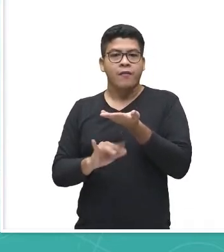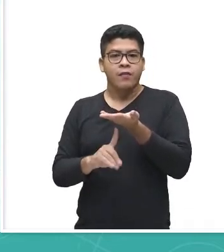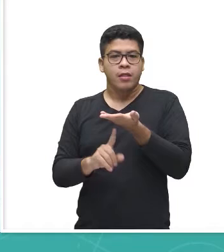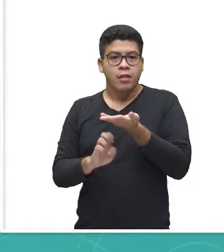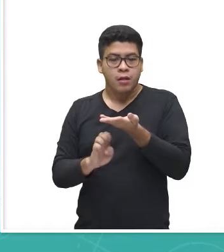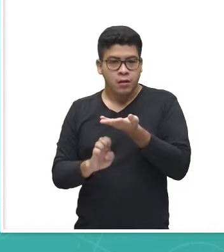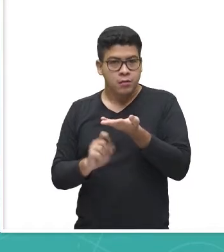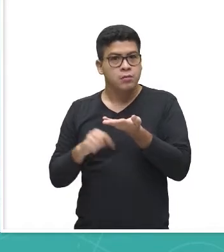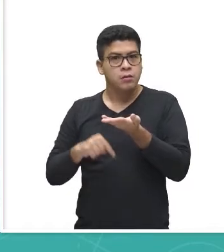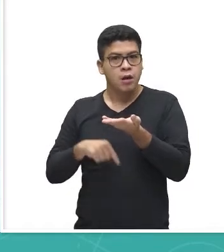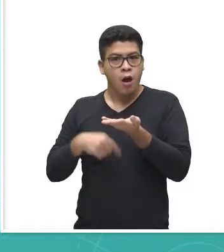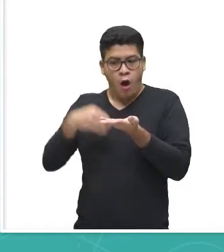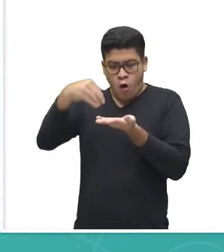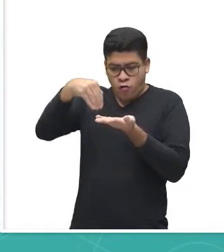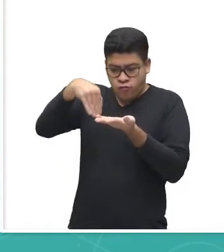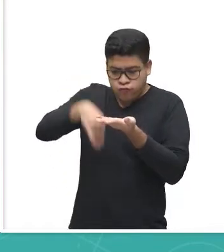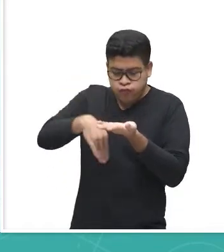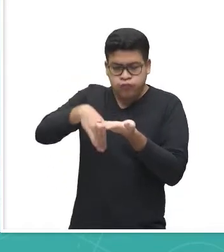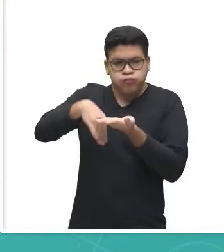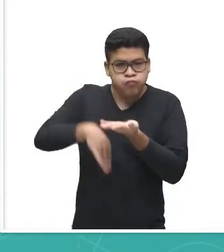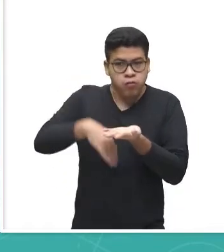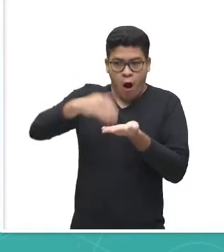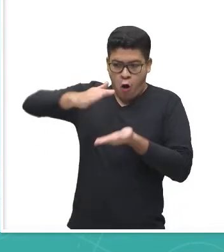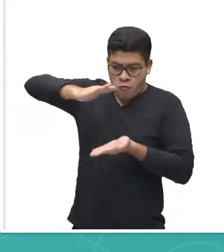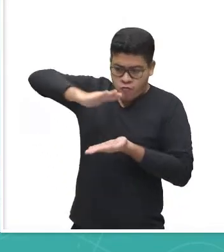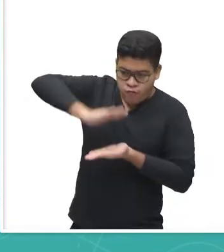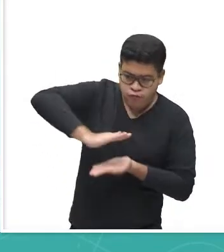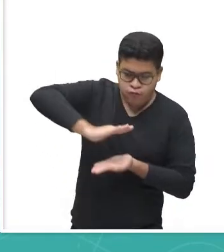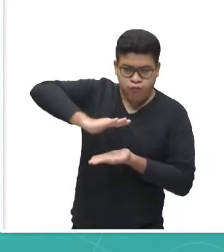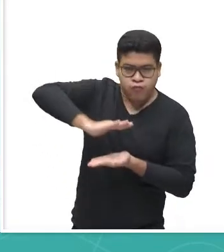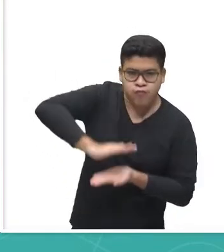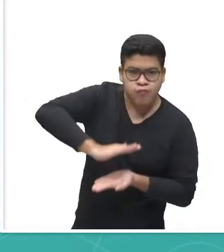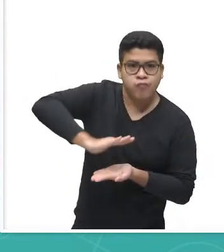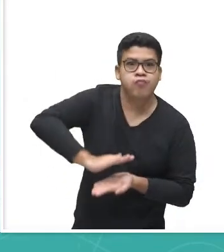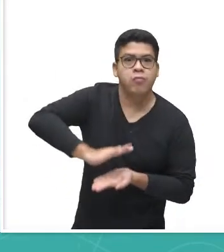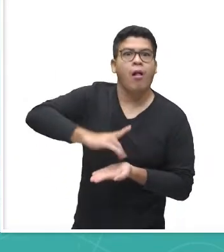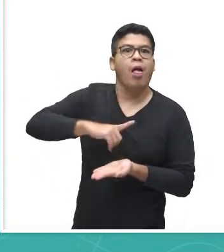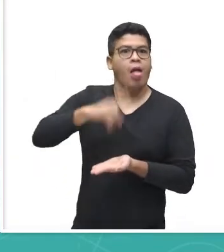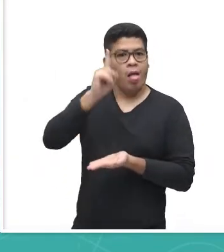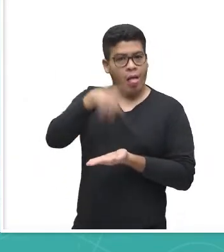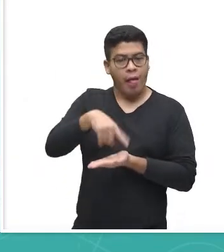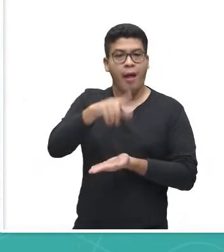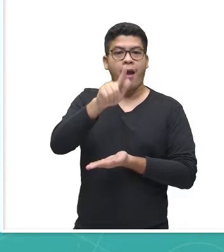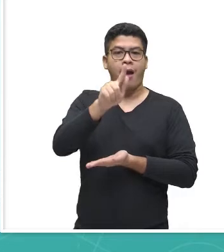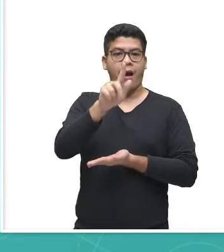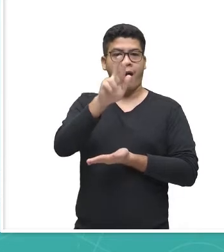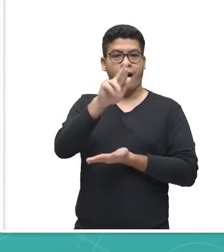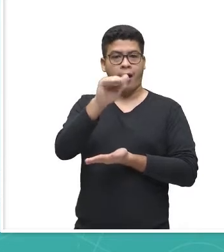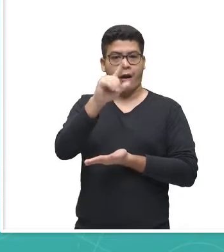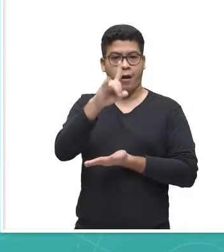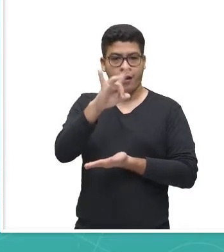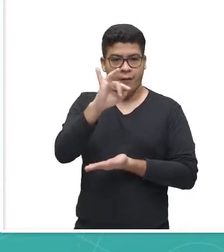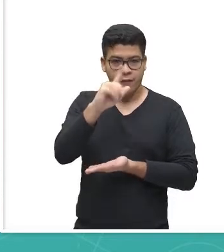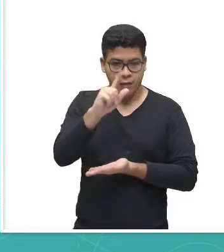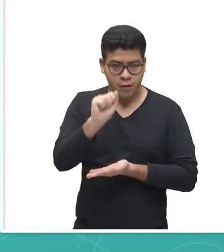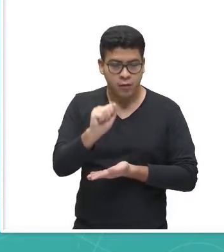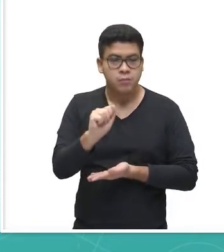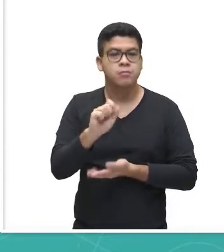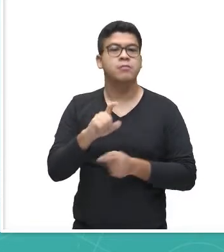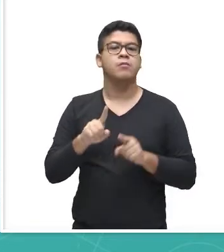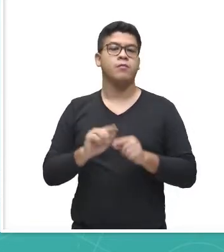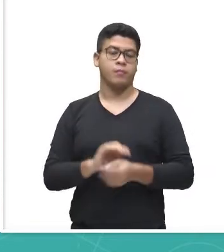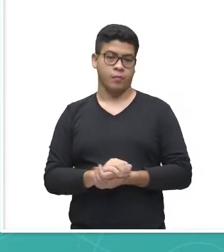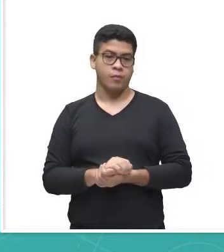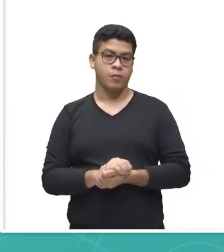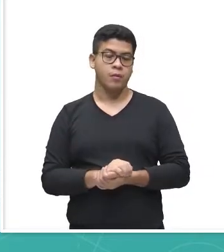força gravitacional. Em qualquer lugar da Terra, ela vai estar exercendo um peso e isso vai estar relacionado com a gravidade, né,